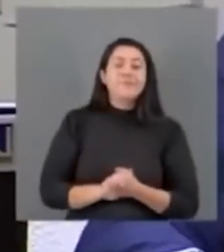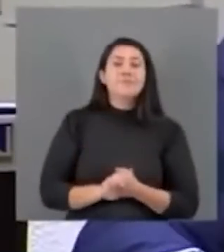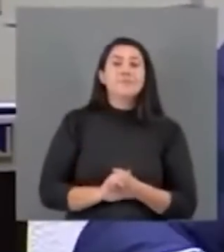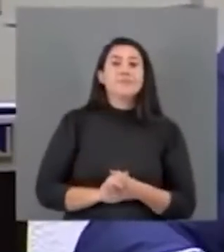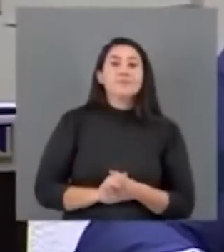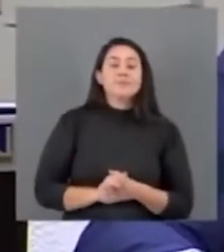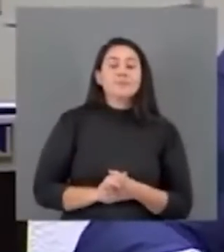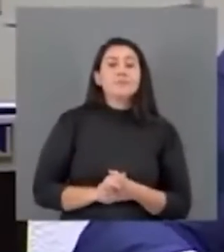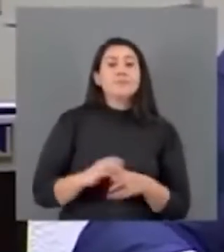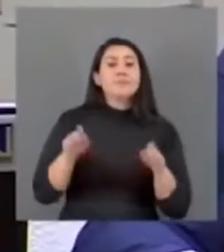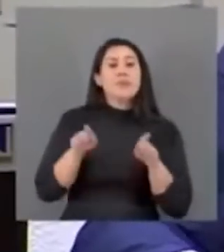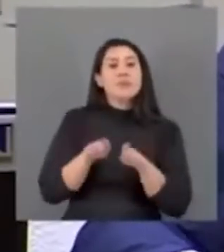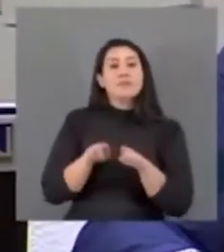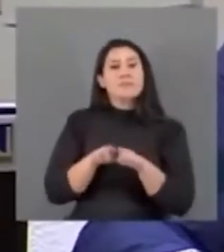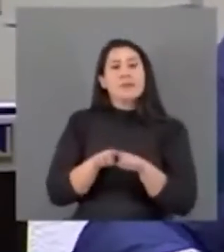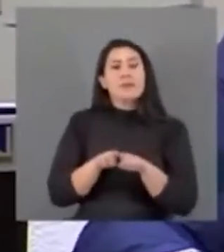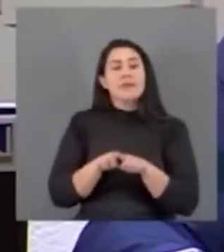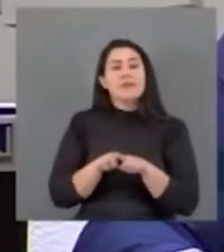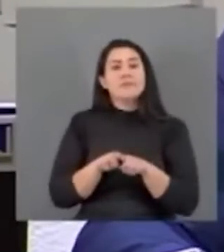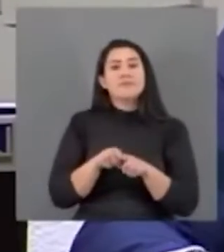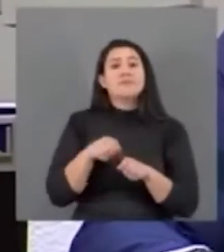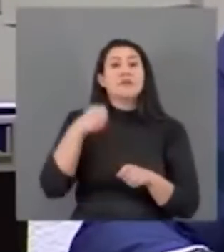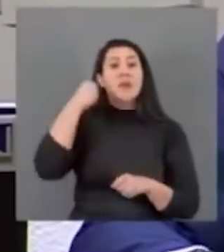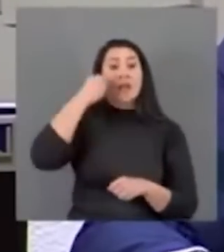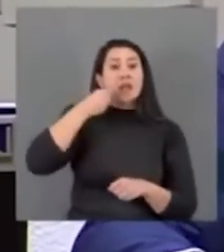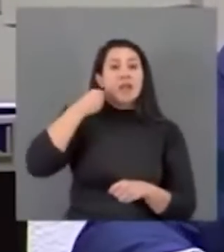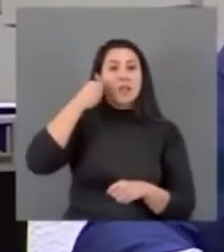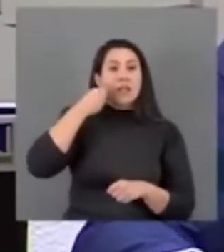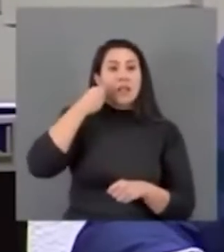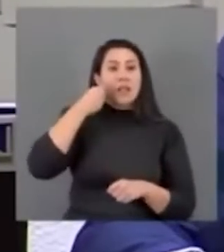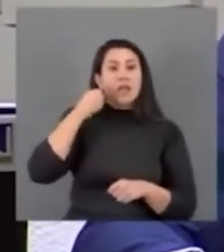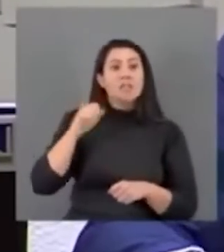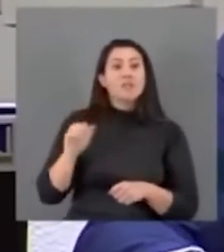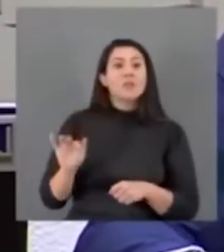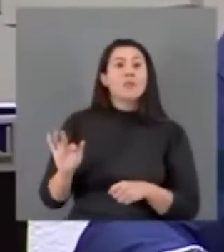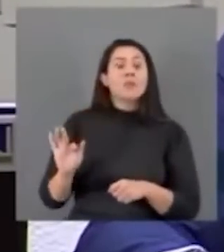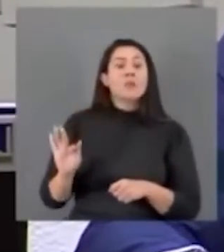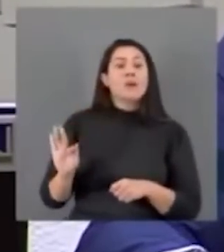as perguntas do Senhor do senador Fabiano catarata